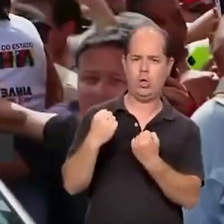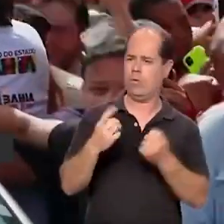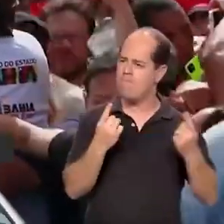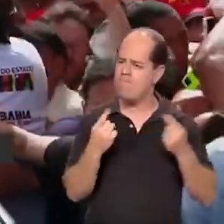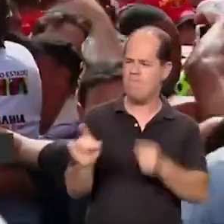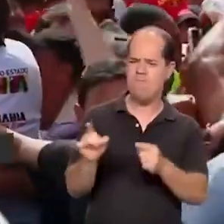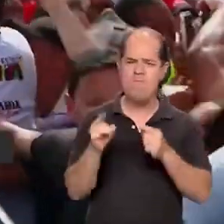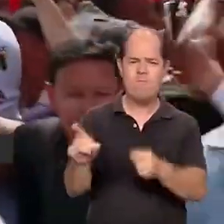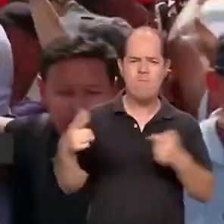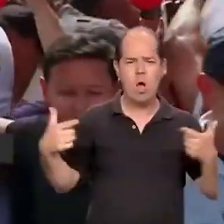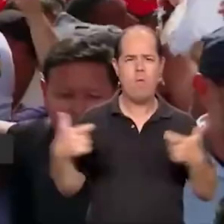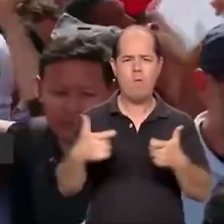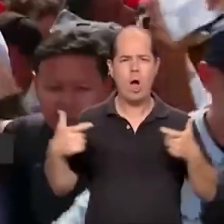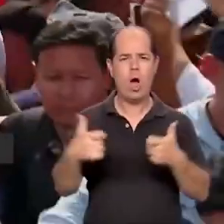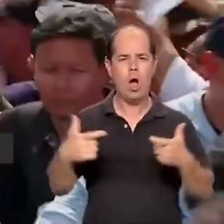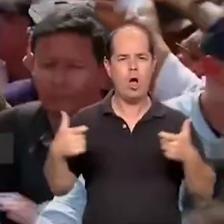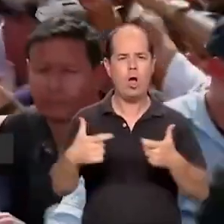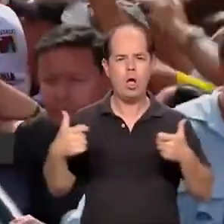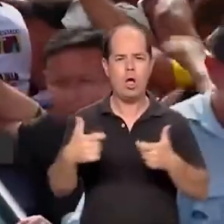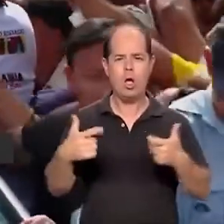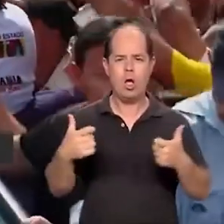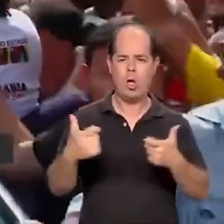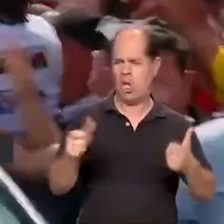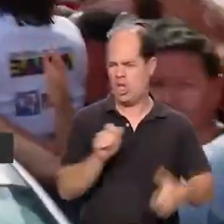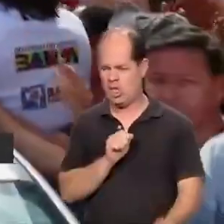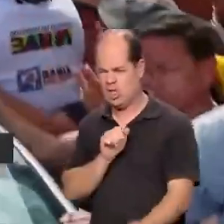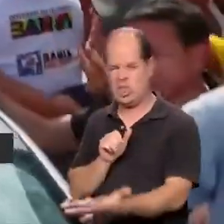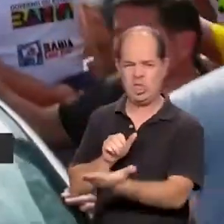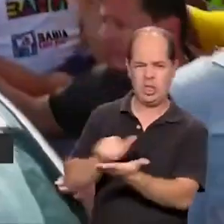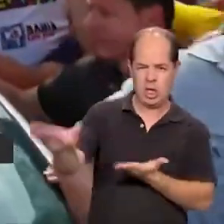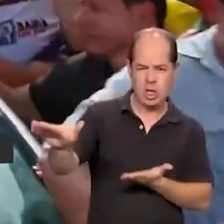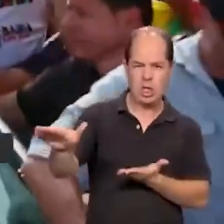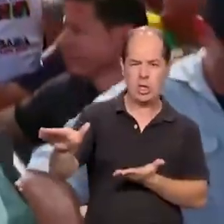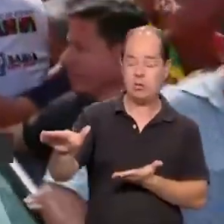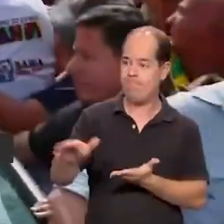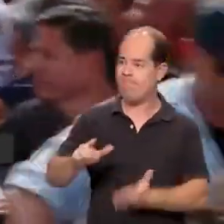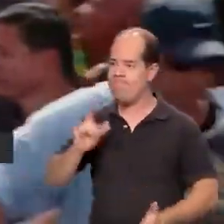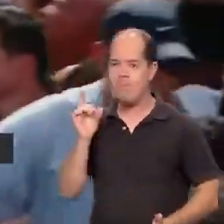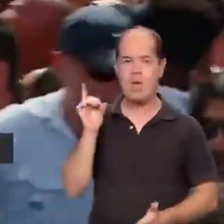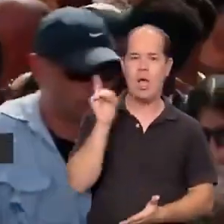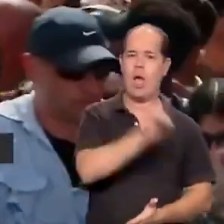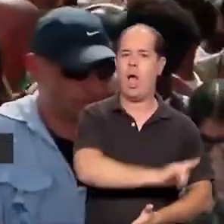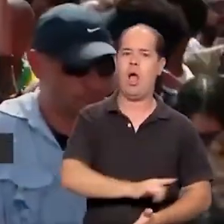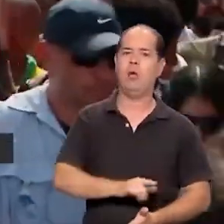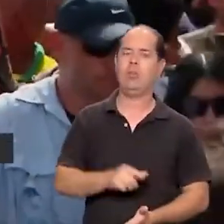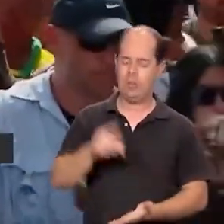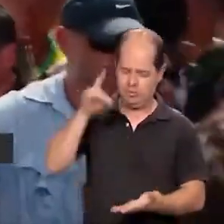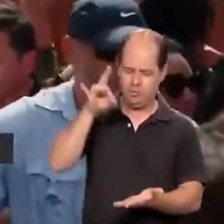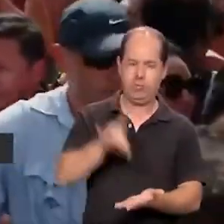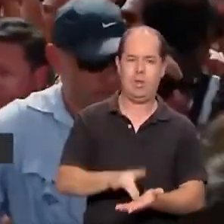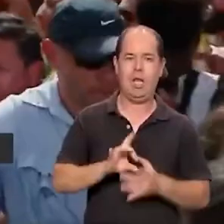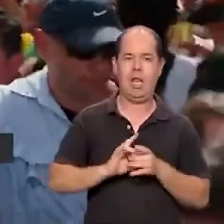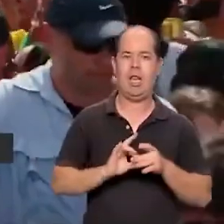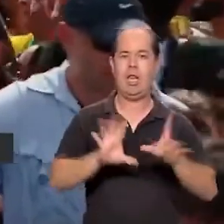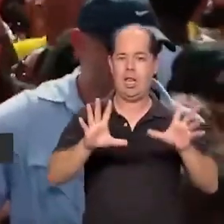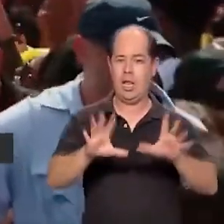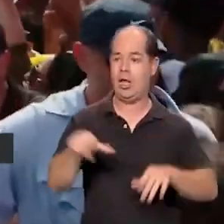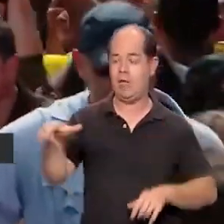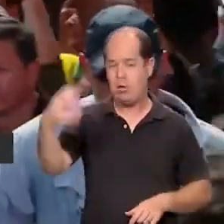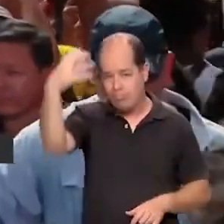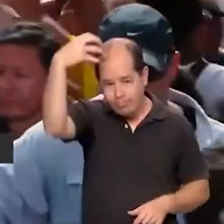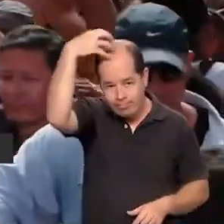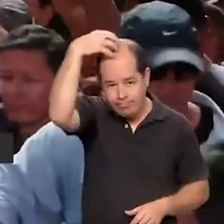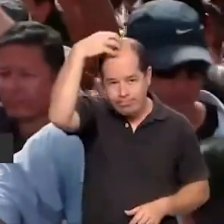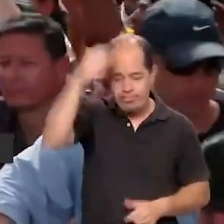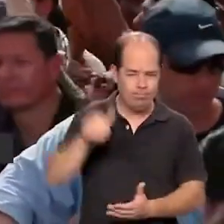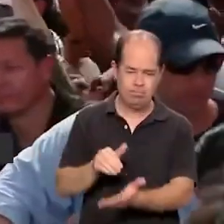travou batalhas para expulsar definitivamente as tropas da coroa e consolidar